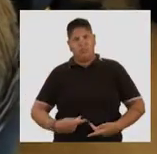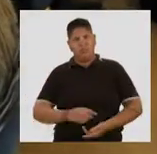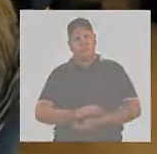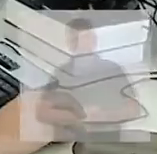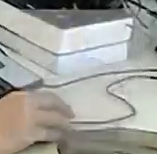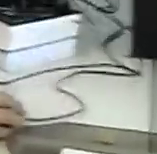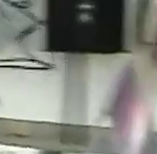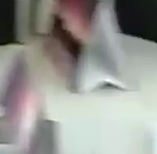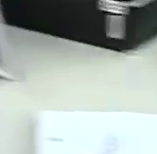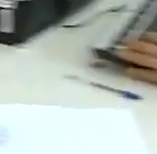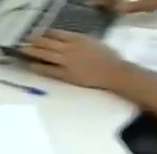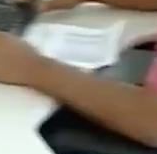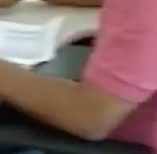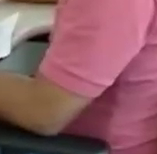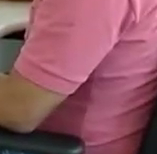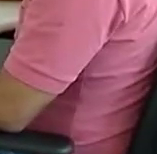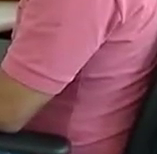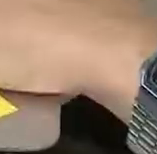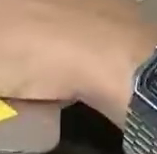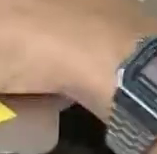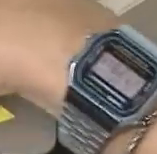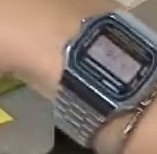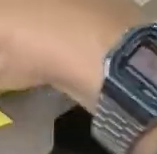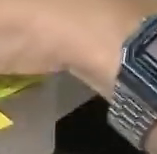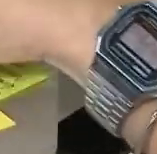ser humano.